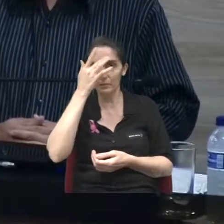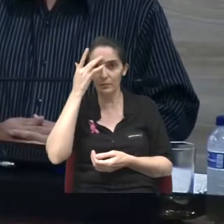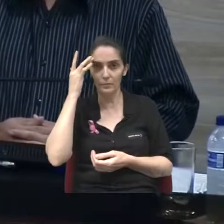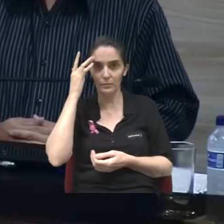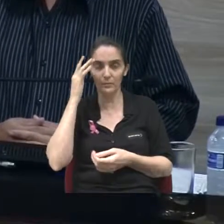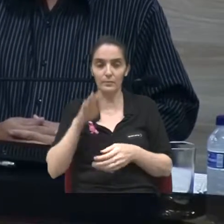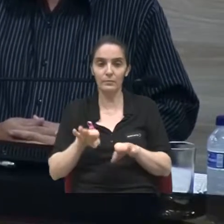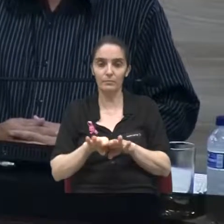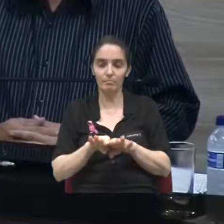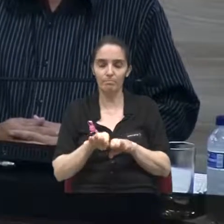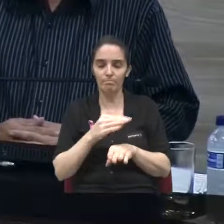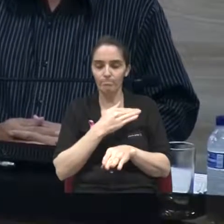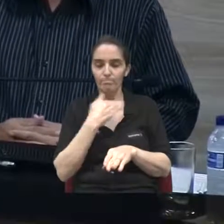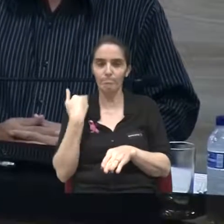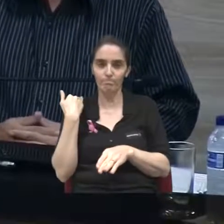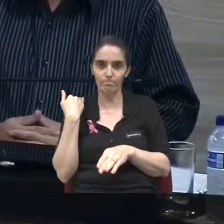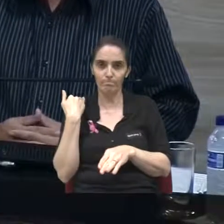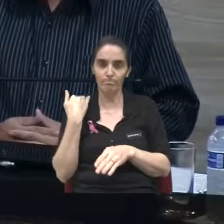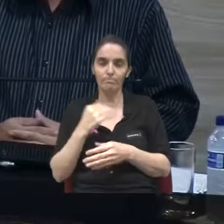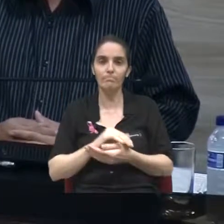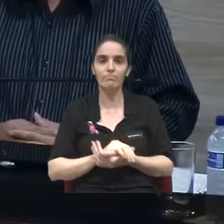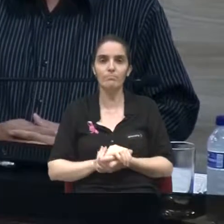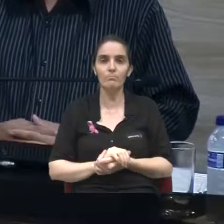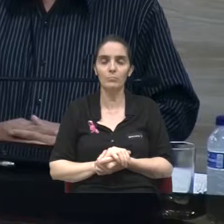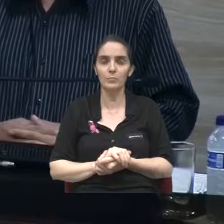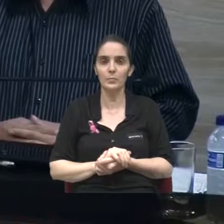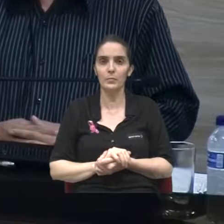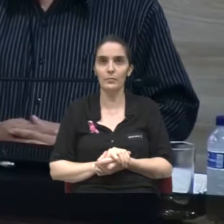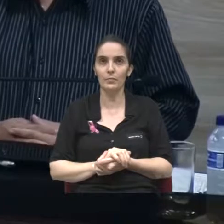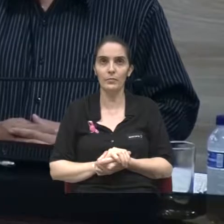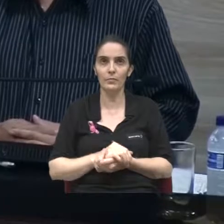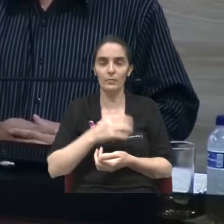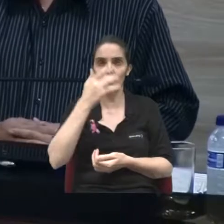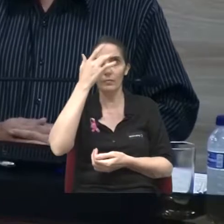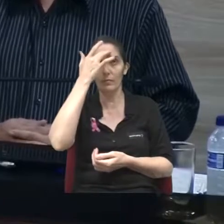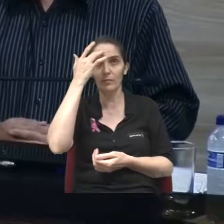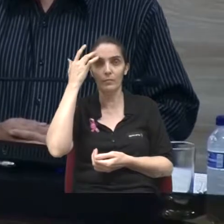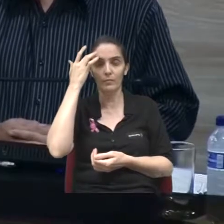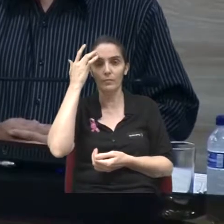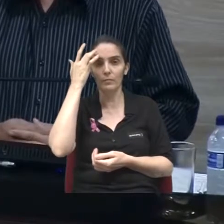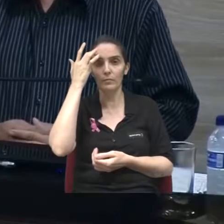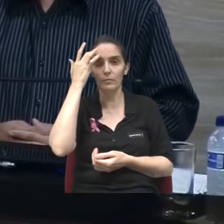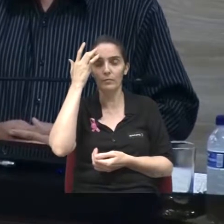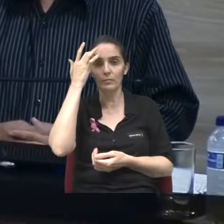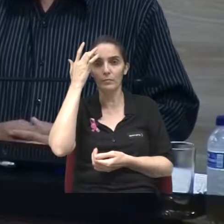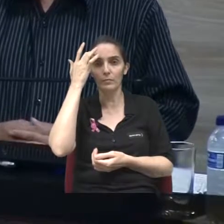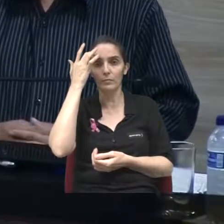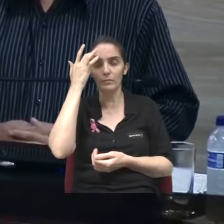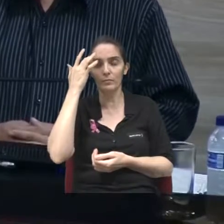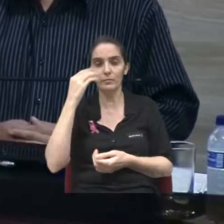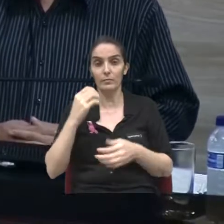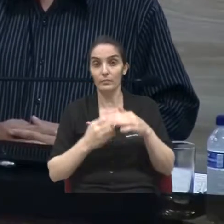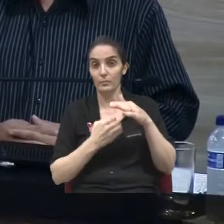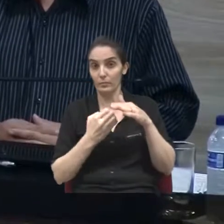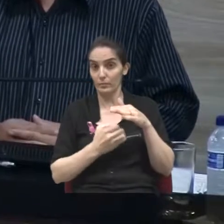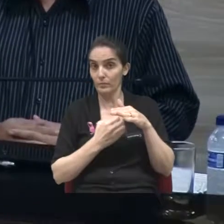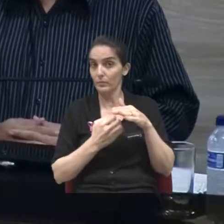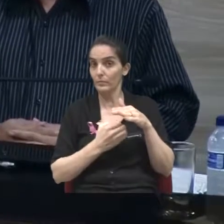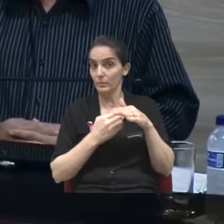faleceu nenelense. Uma pessoa, um empresário,